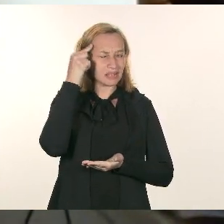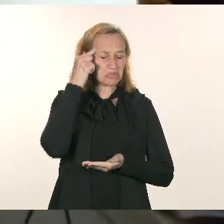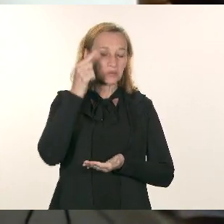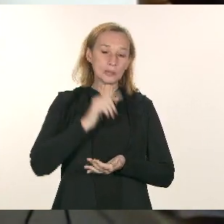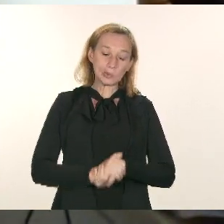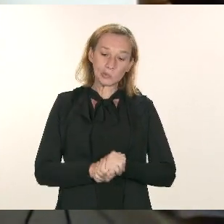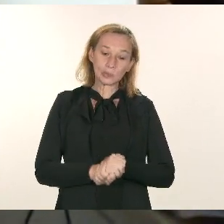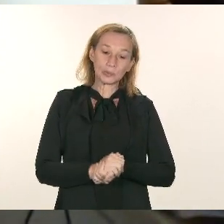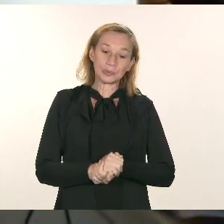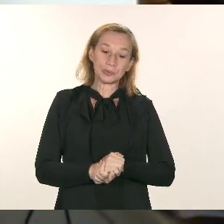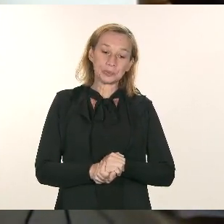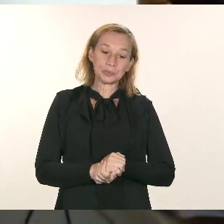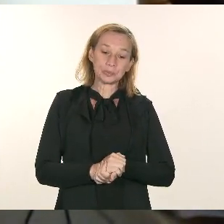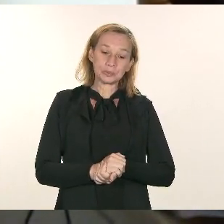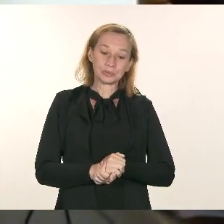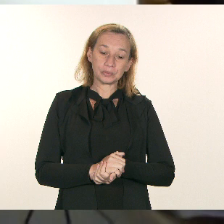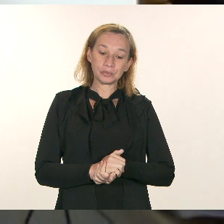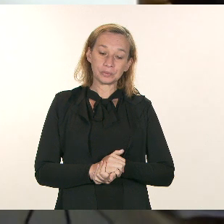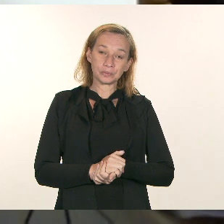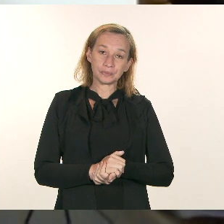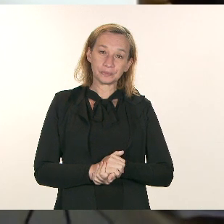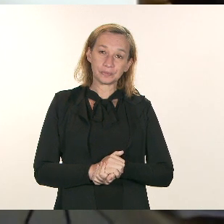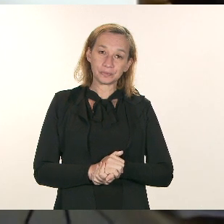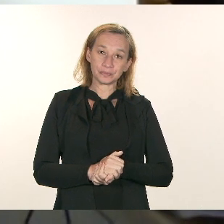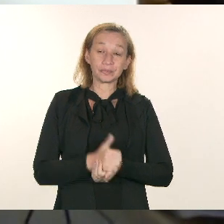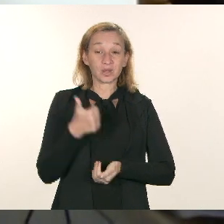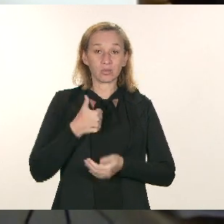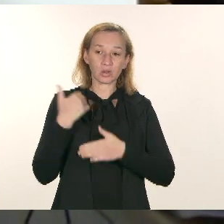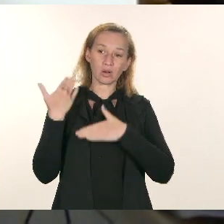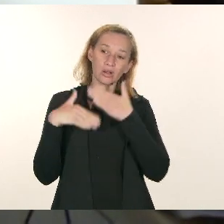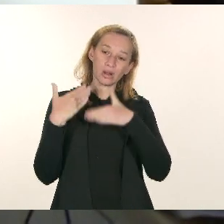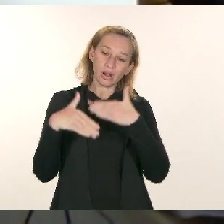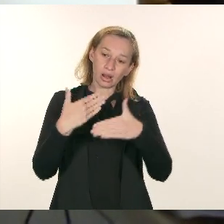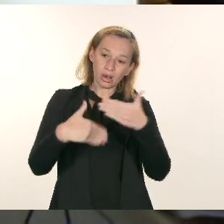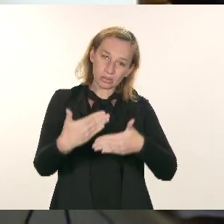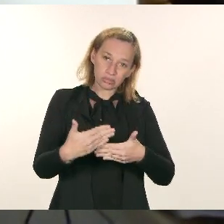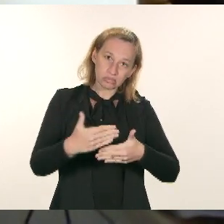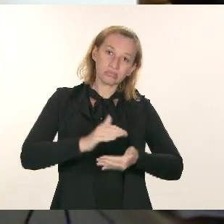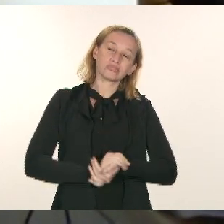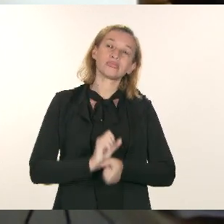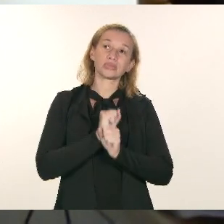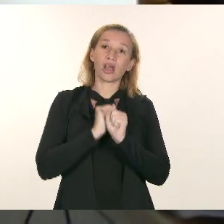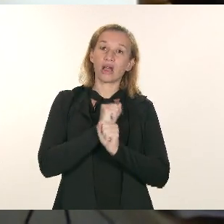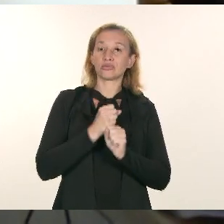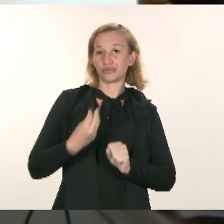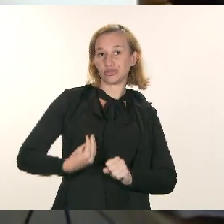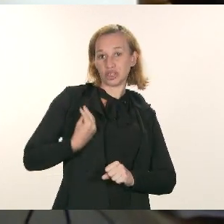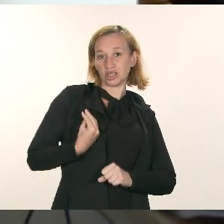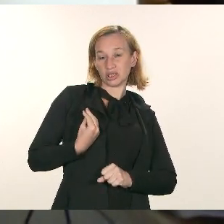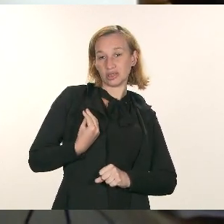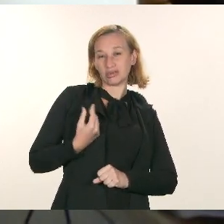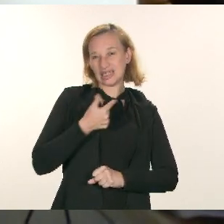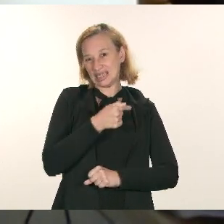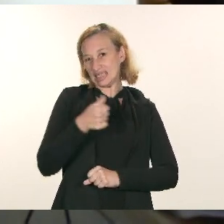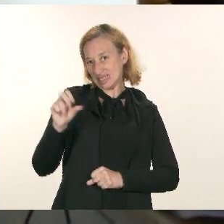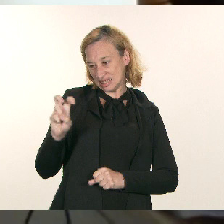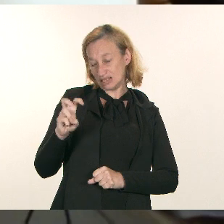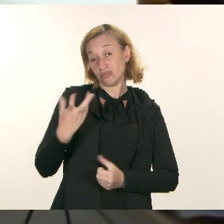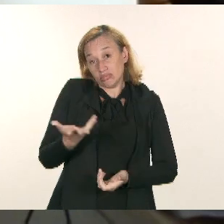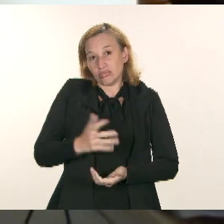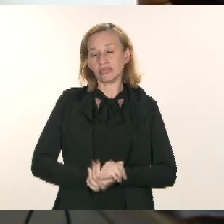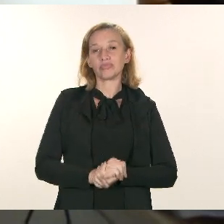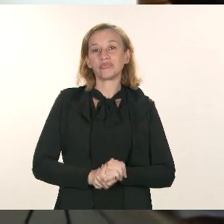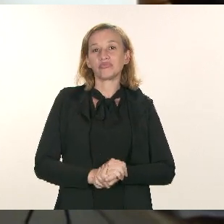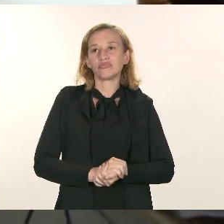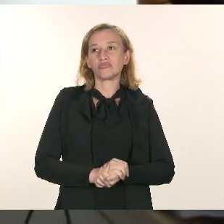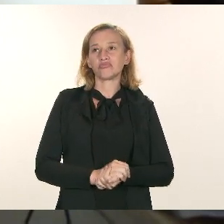A primeira delas é que, ao longo dos meus tantos anos de vida, 75, eu não